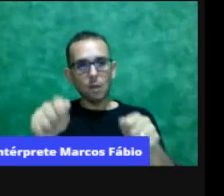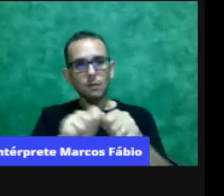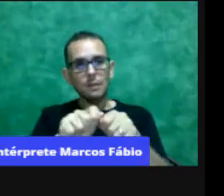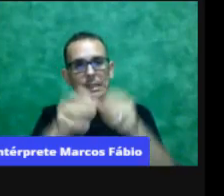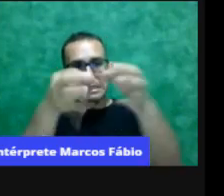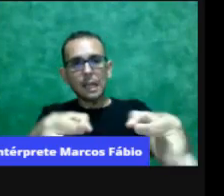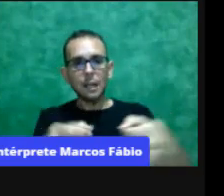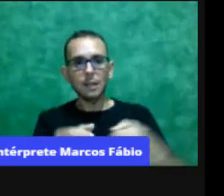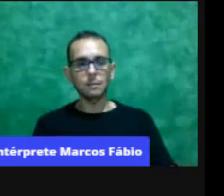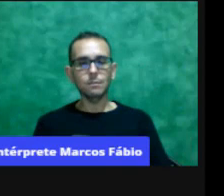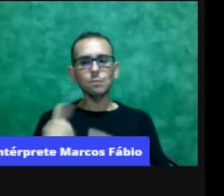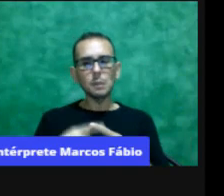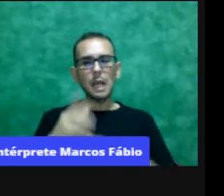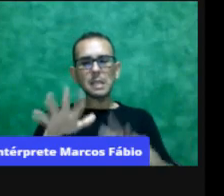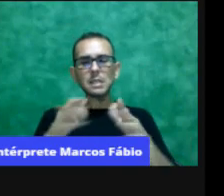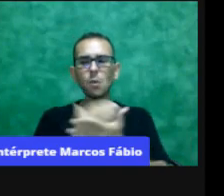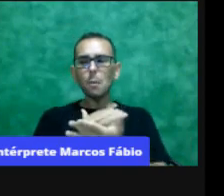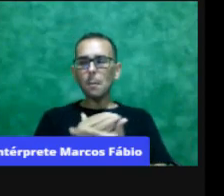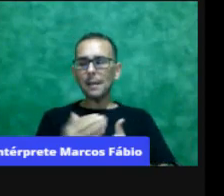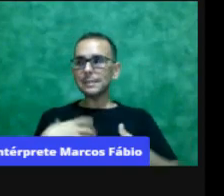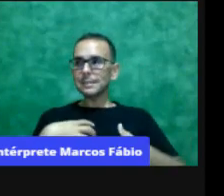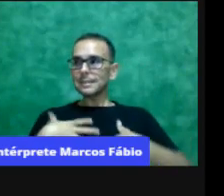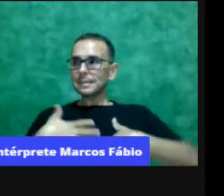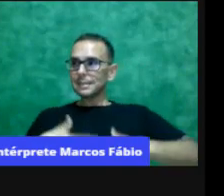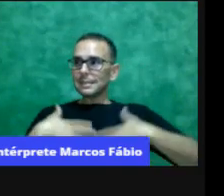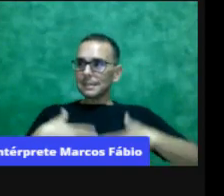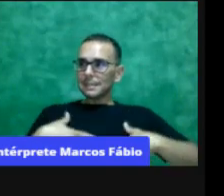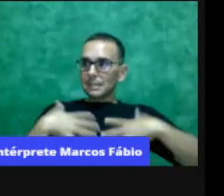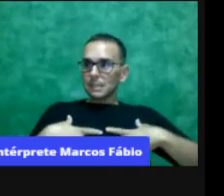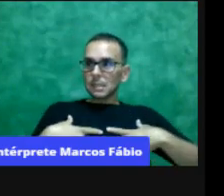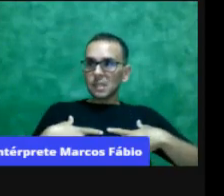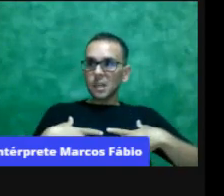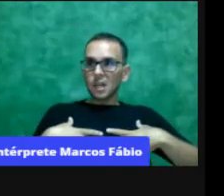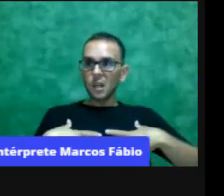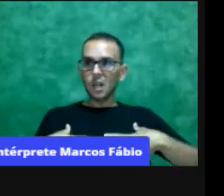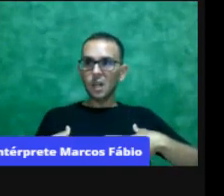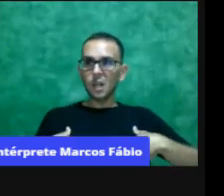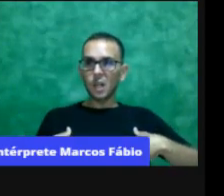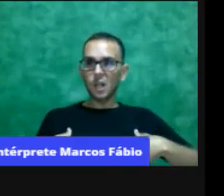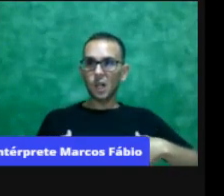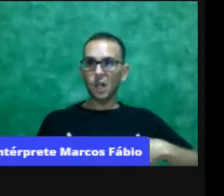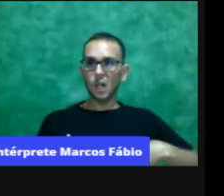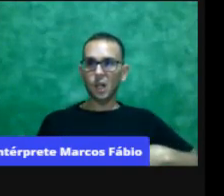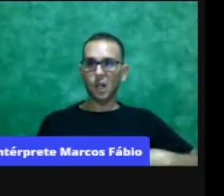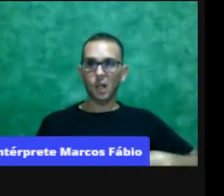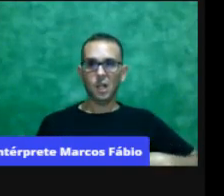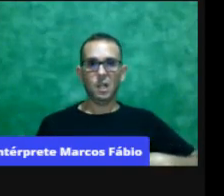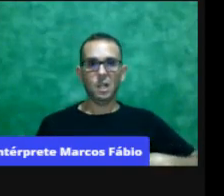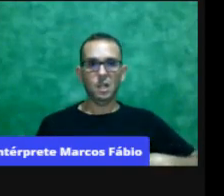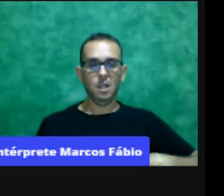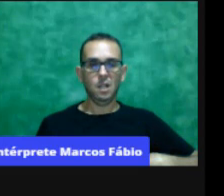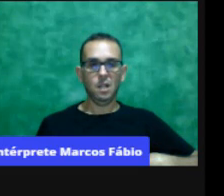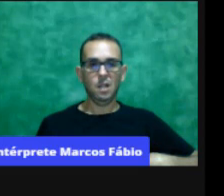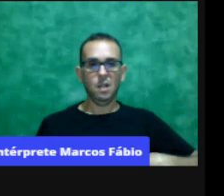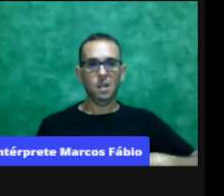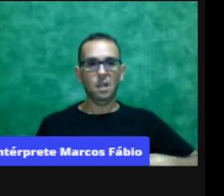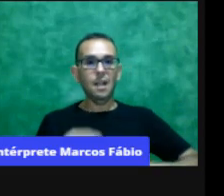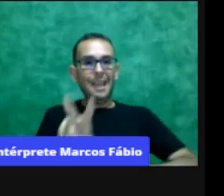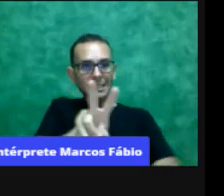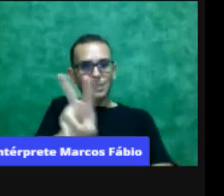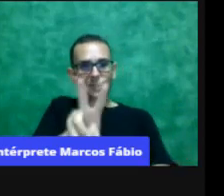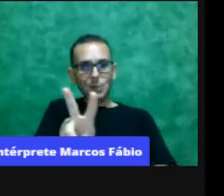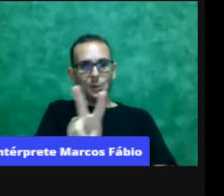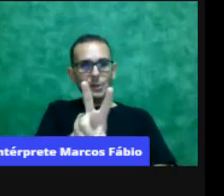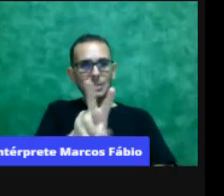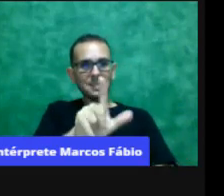porque às vezes o professor começa a se empolgar, vai lá e começa a construir tudo isso, né? Então, esses 2 links aí são